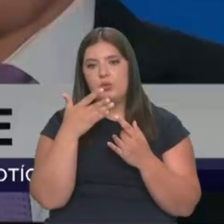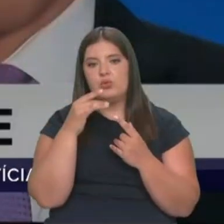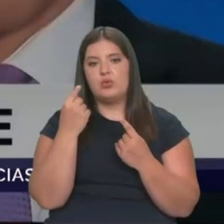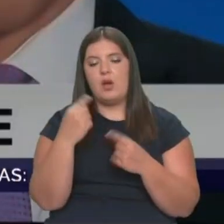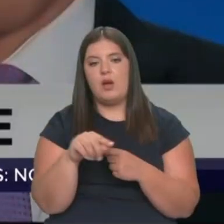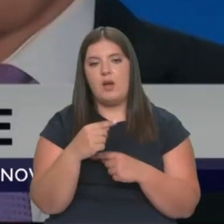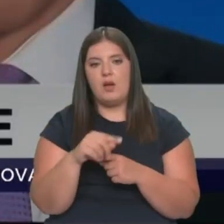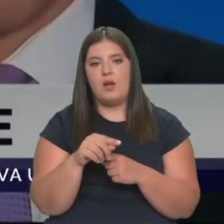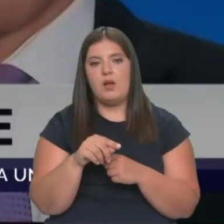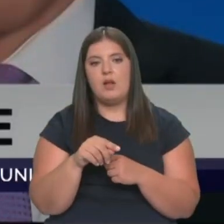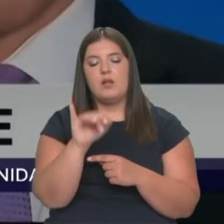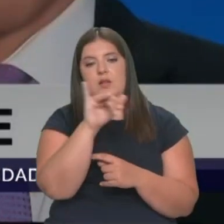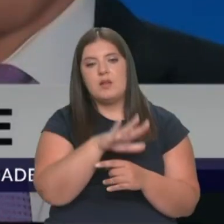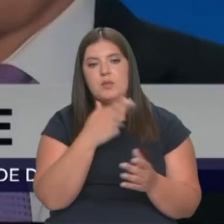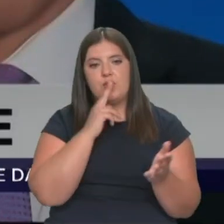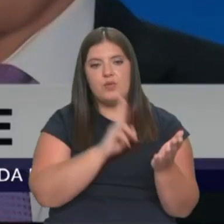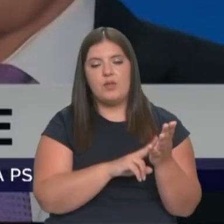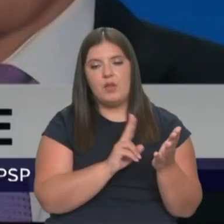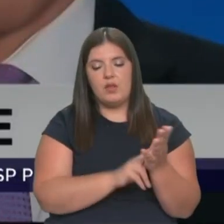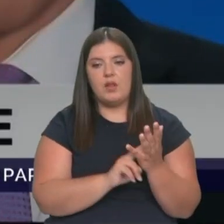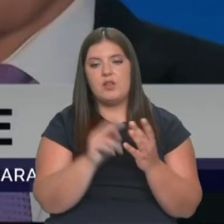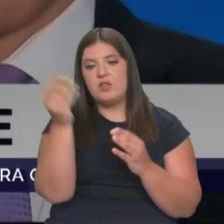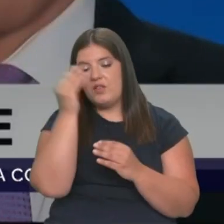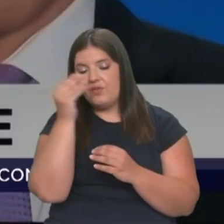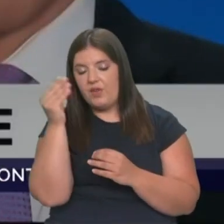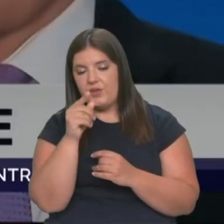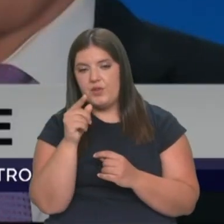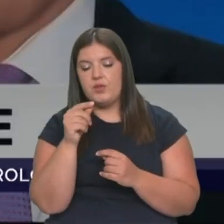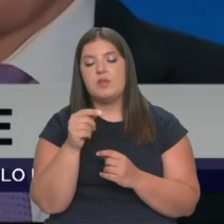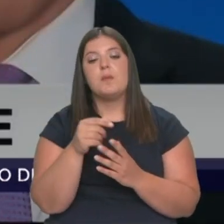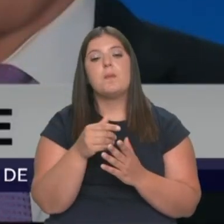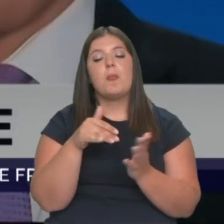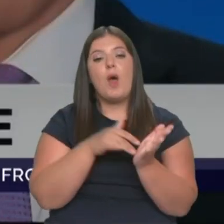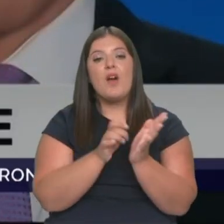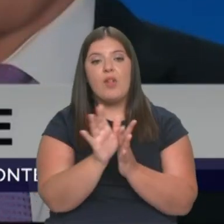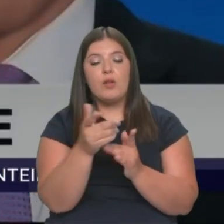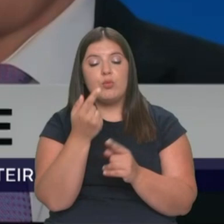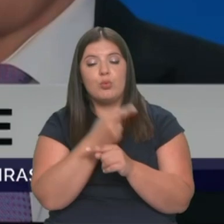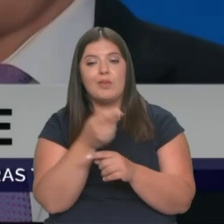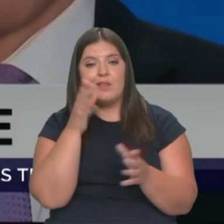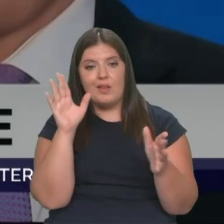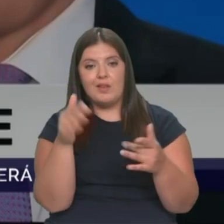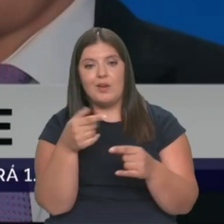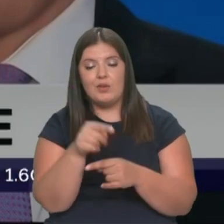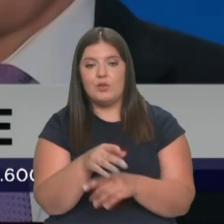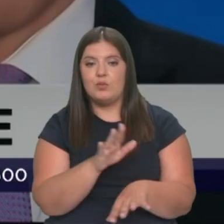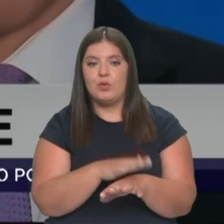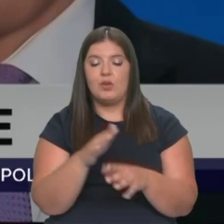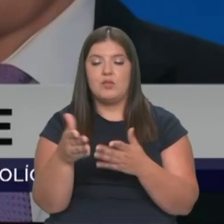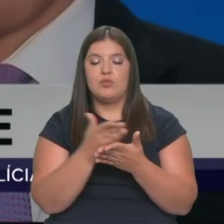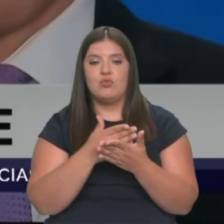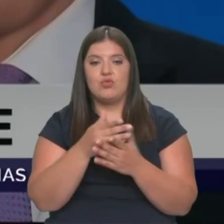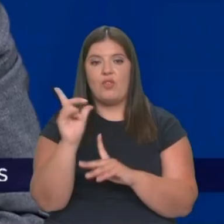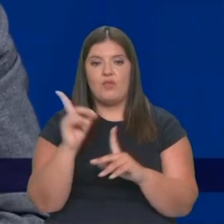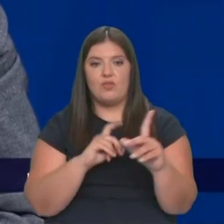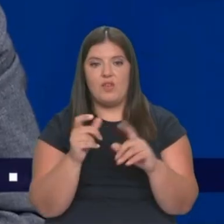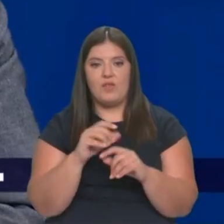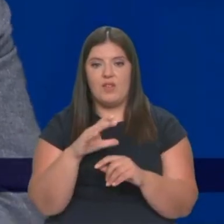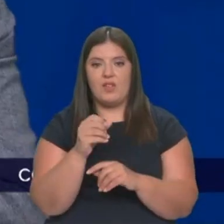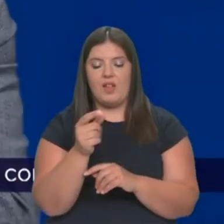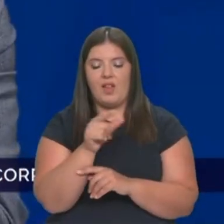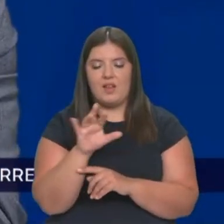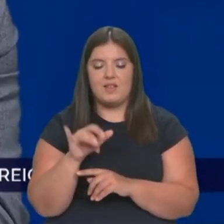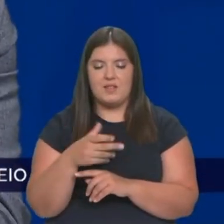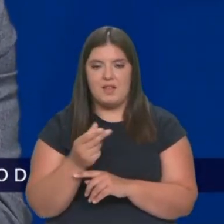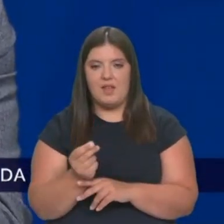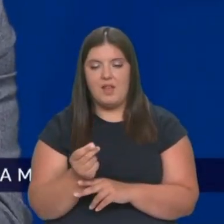oculares, quer das imagens verdadeiras, quer das imagens falsas. Porquê é que eles se centraram nisso? Através do estudo de fotografias de galáxias.